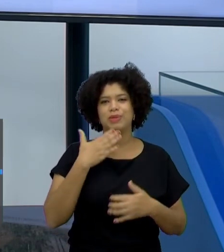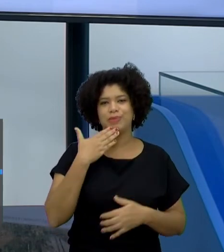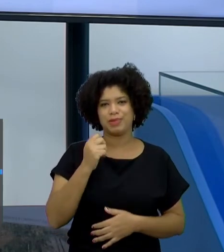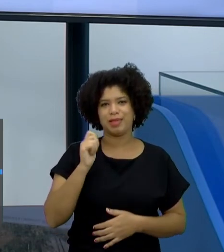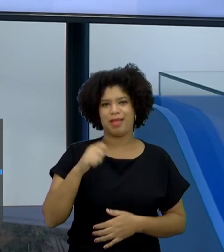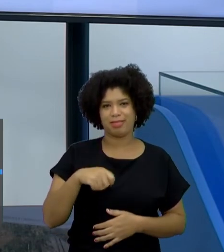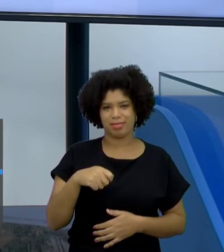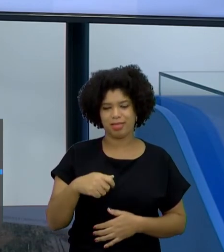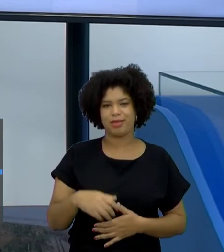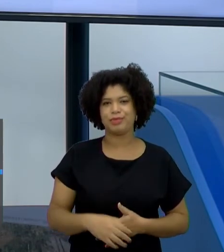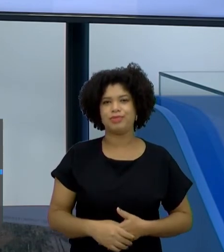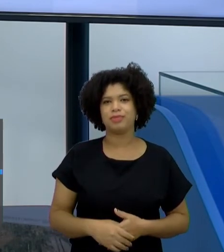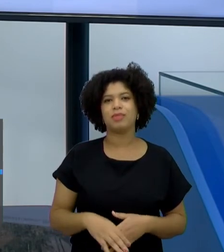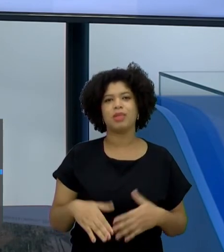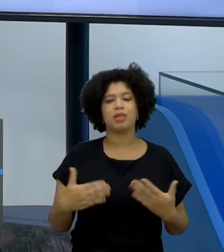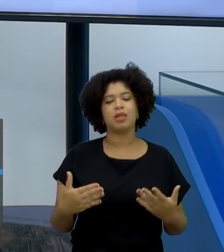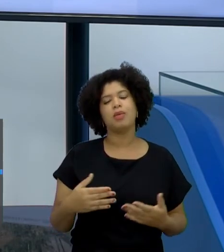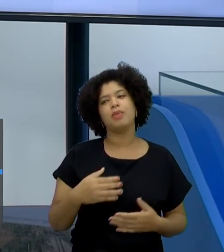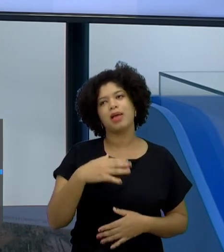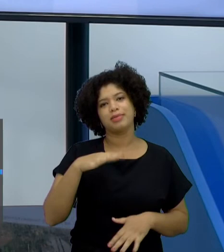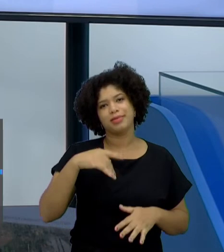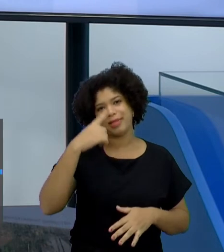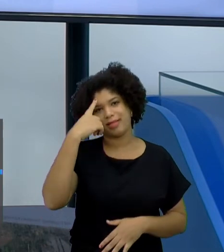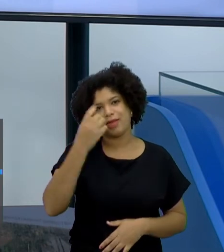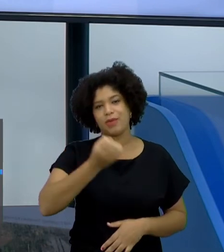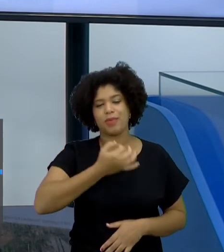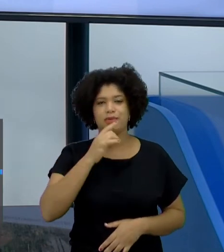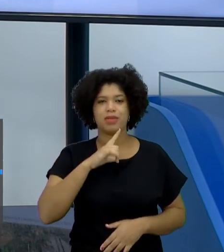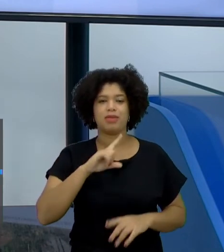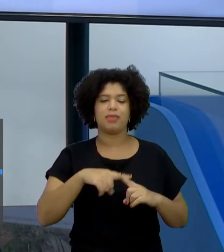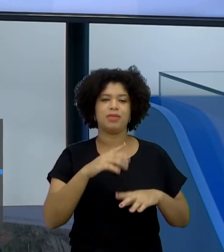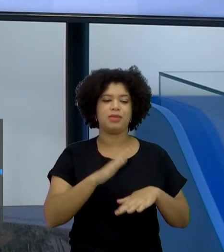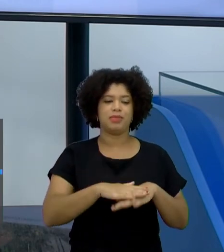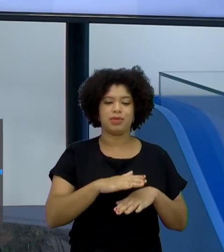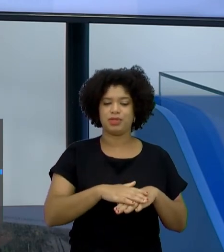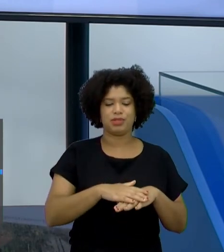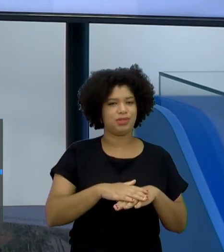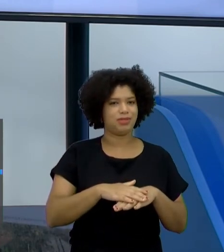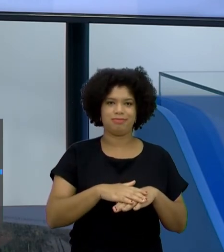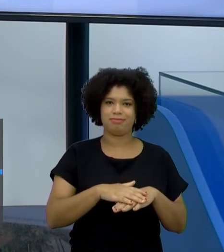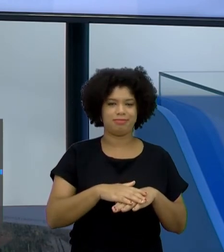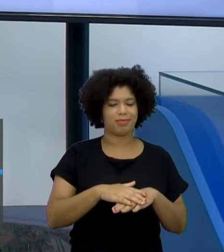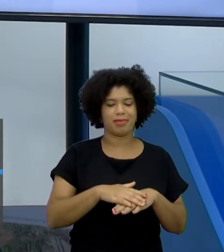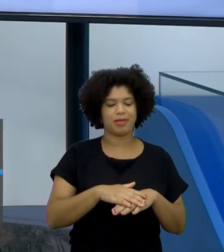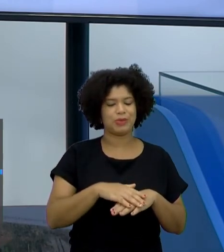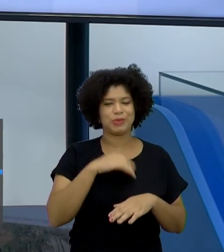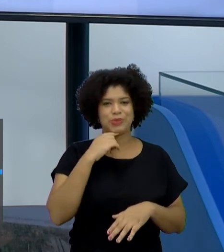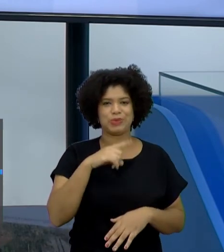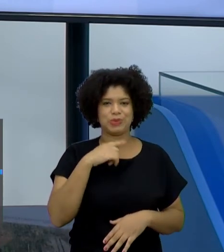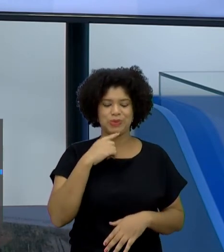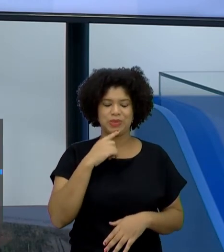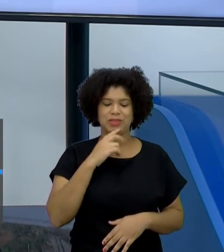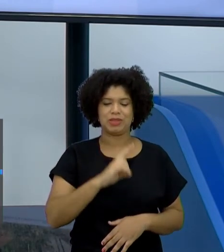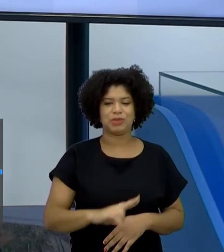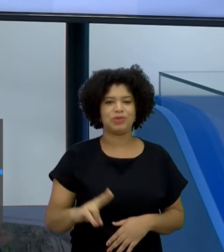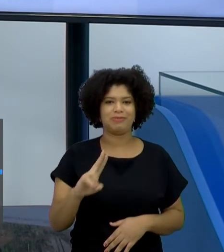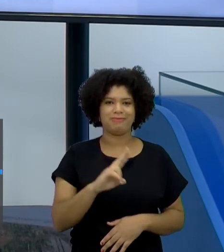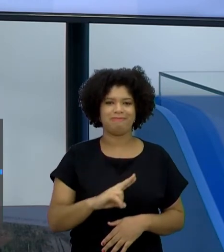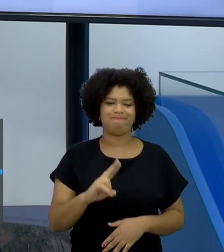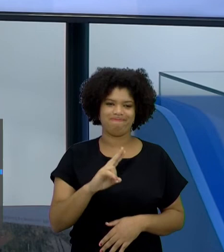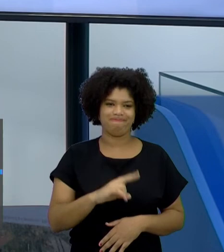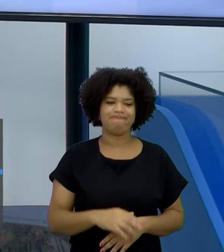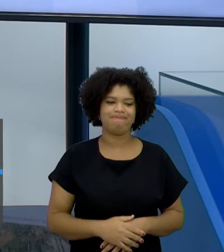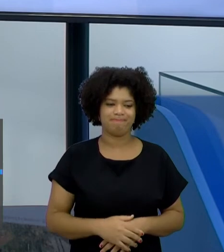né? Até, às vezes, a gente tem uma boa ideia, mas ela na prática ela não é operacional, ela não